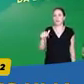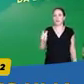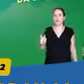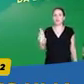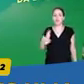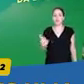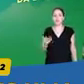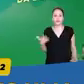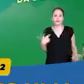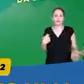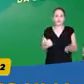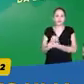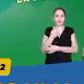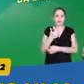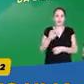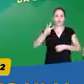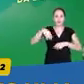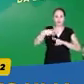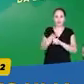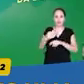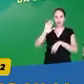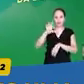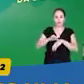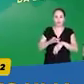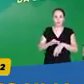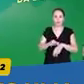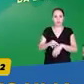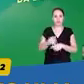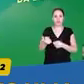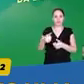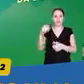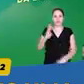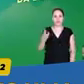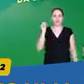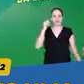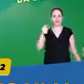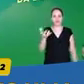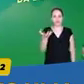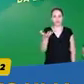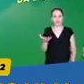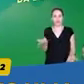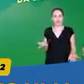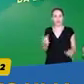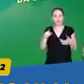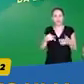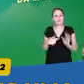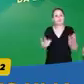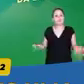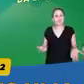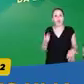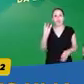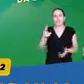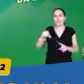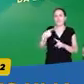R$ 73,75. Ou seja, eu compro quase 3 vezes mais picanha com o Auxílio Brasil. Se essa é a narrativa que eles querem dar, então tá aí, pô. Você